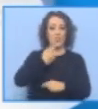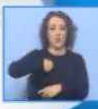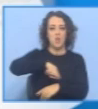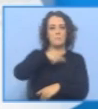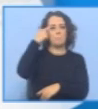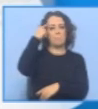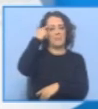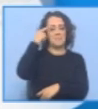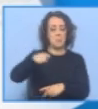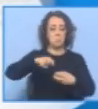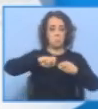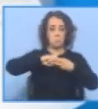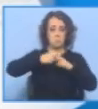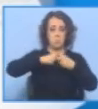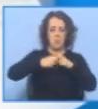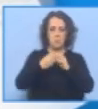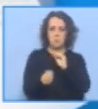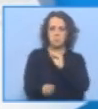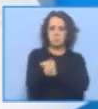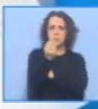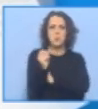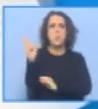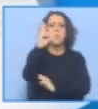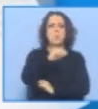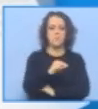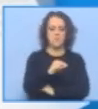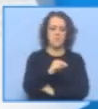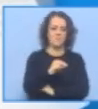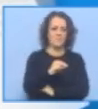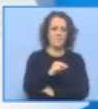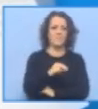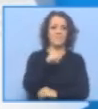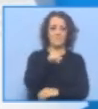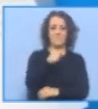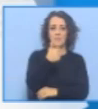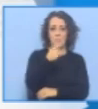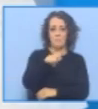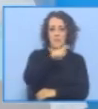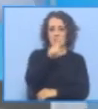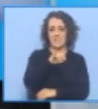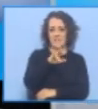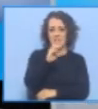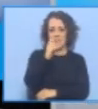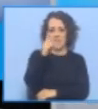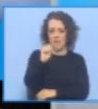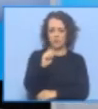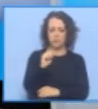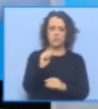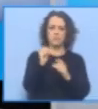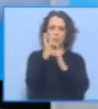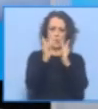nossos problemas são novidade. Né? Ben Sirá escreve aí uns 200 anos antes de